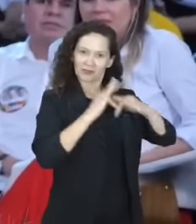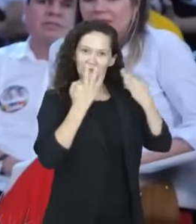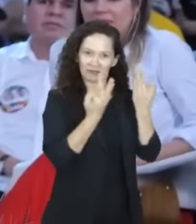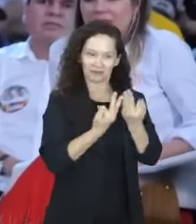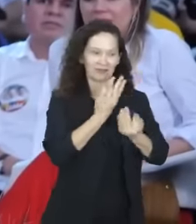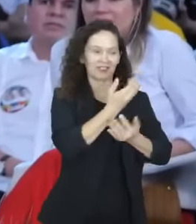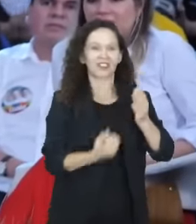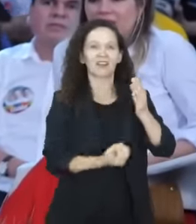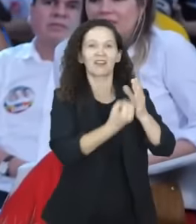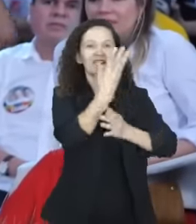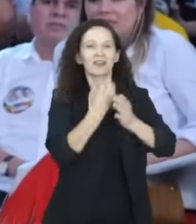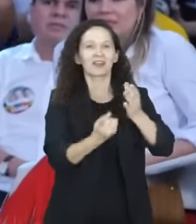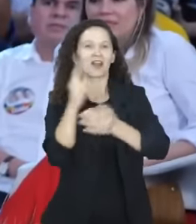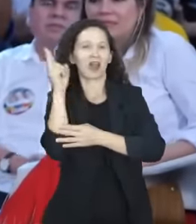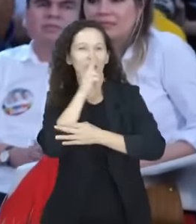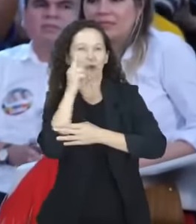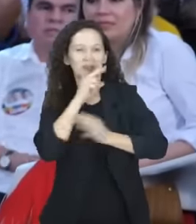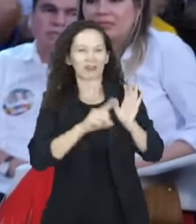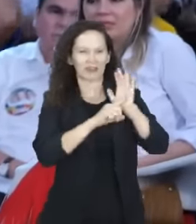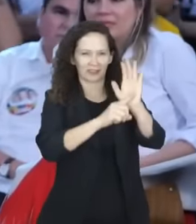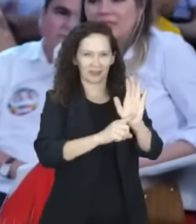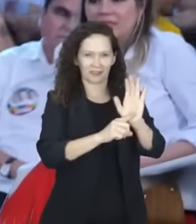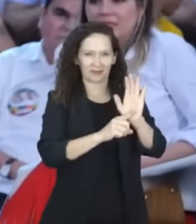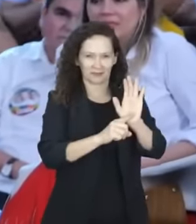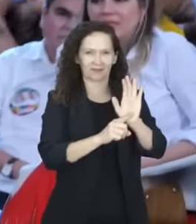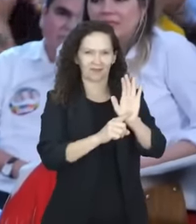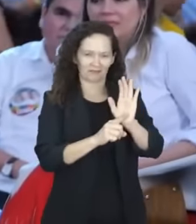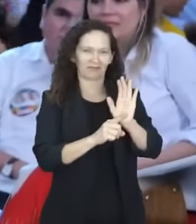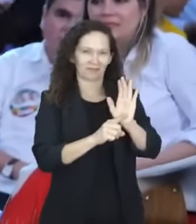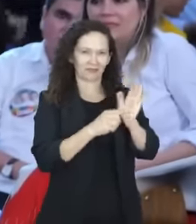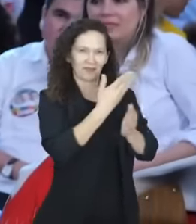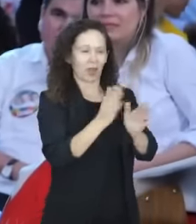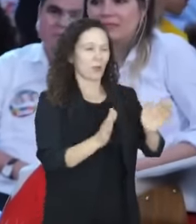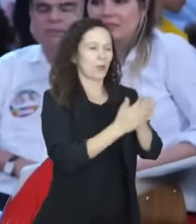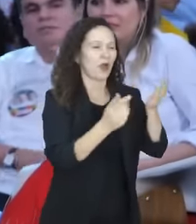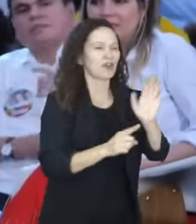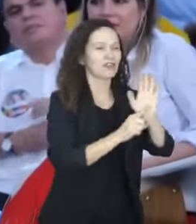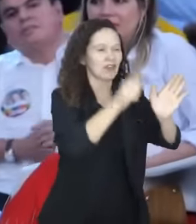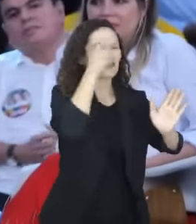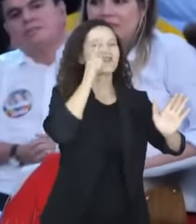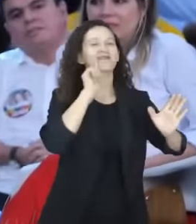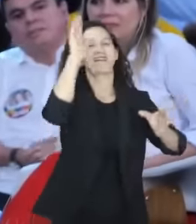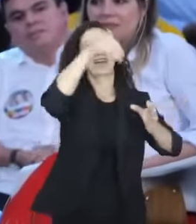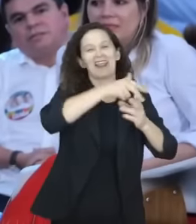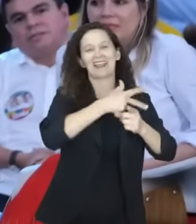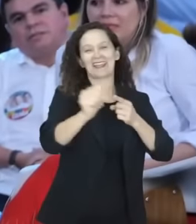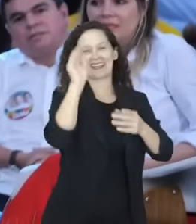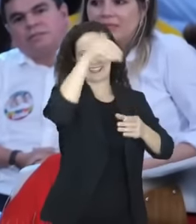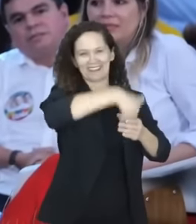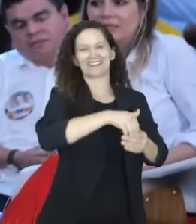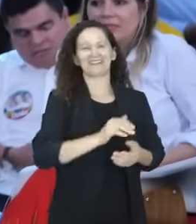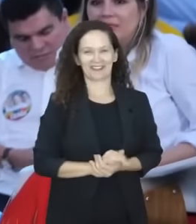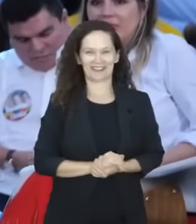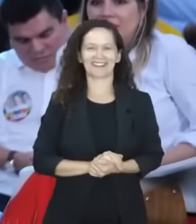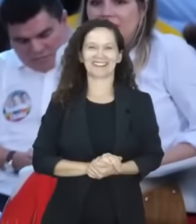emergencial para caminhoneiro, para os pobres, você vai ganhar as eleições. E ele